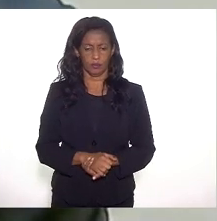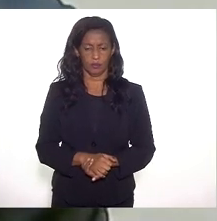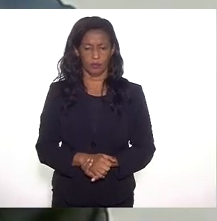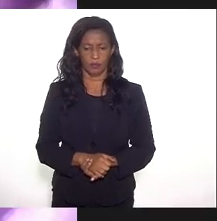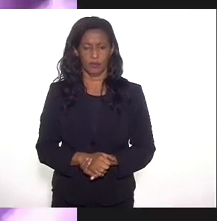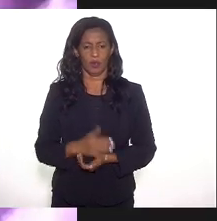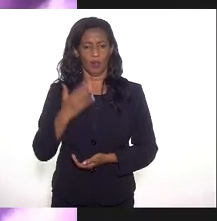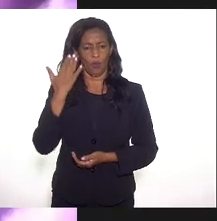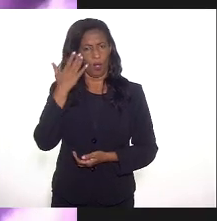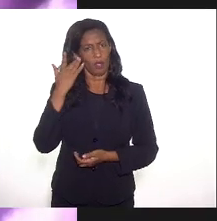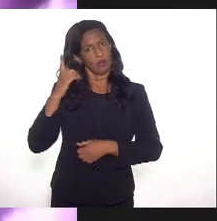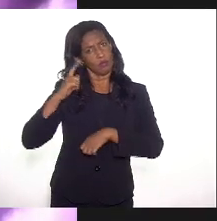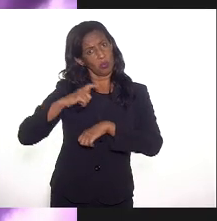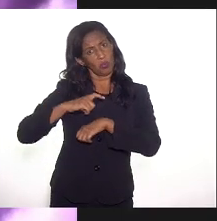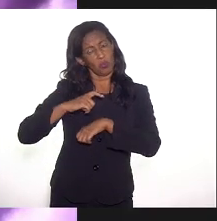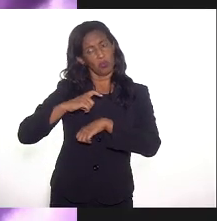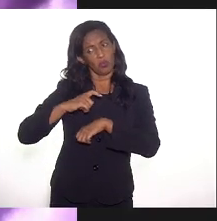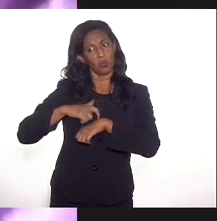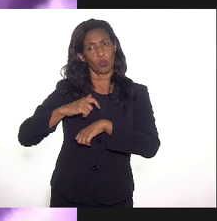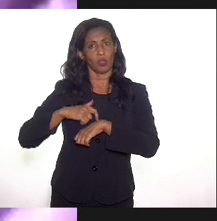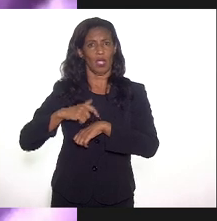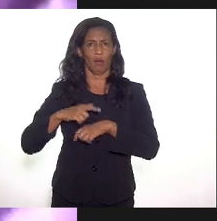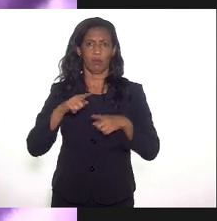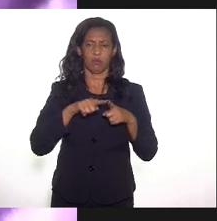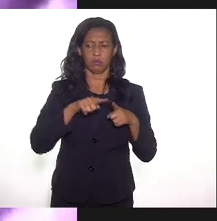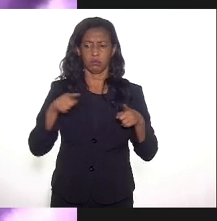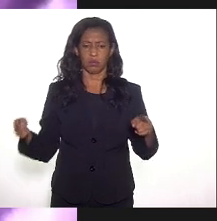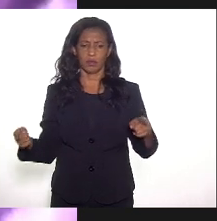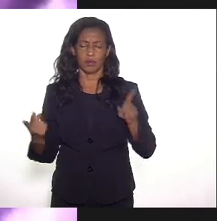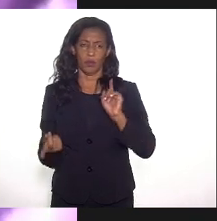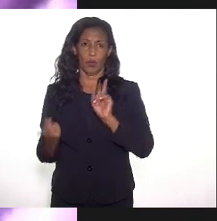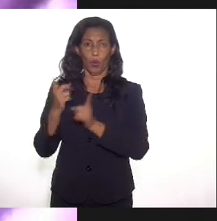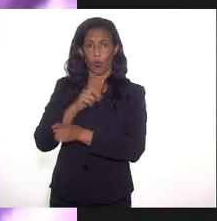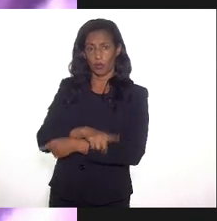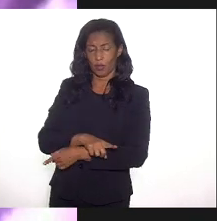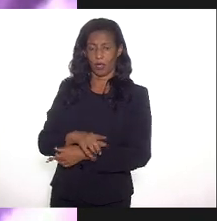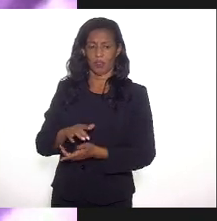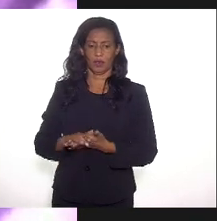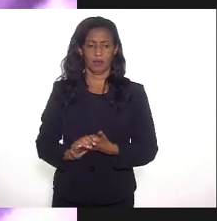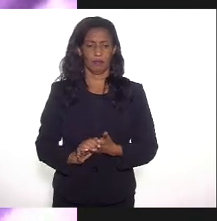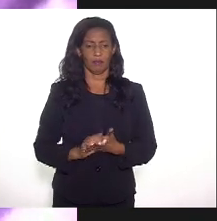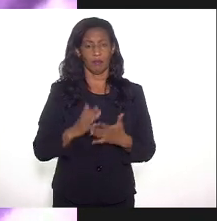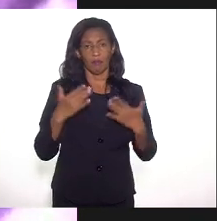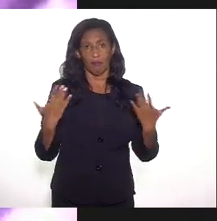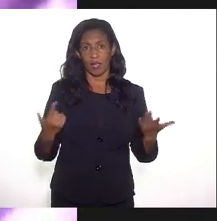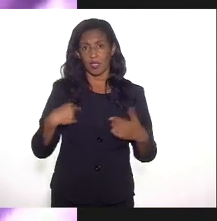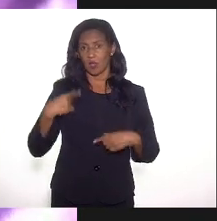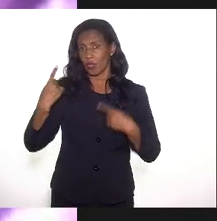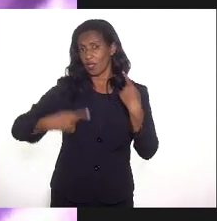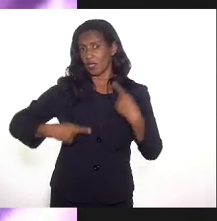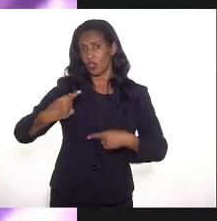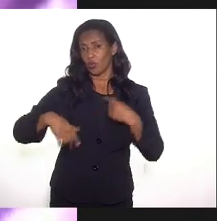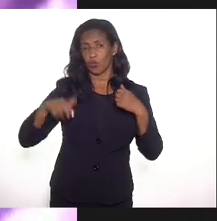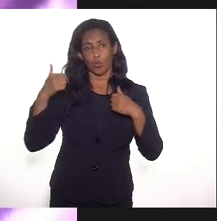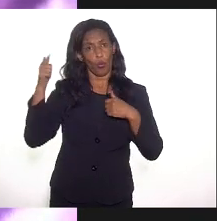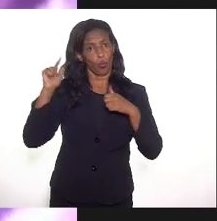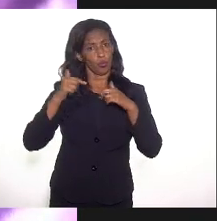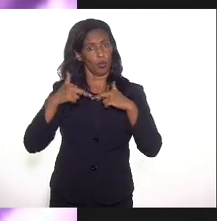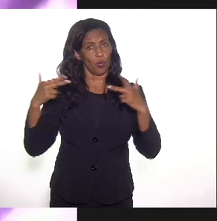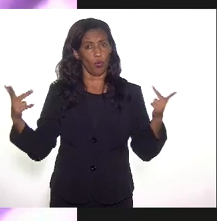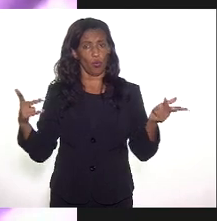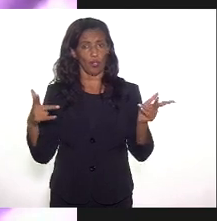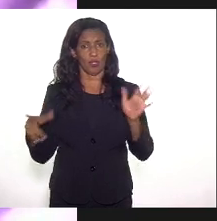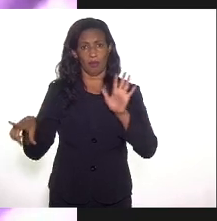uma temporalidade no prêmio. Então, ele seria contrário à emenda da Dani. Mas aqui está se discutindo outra coisa. É para